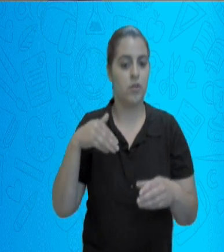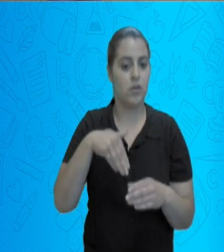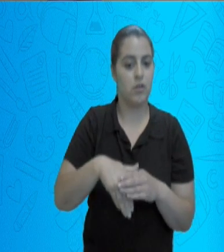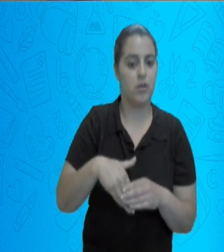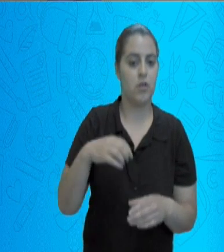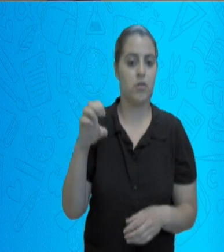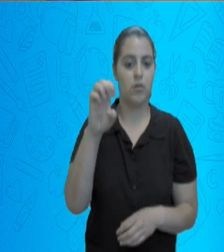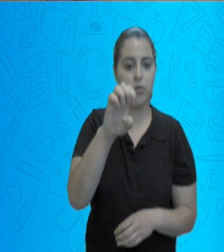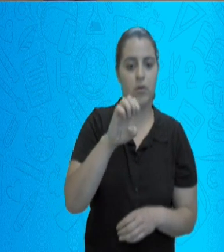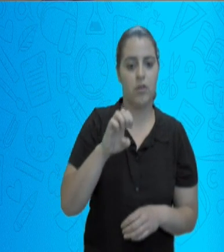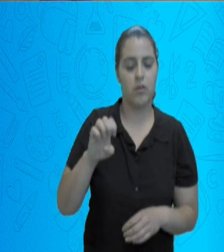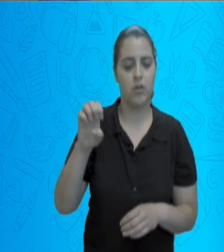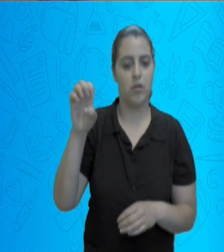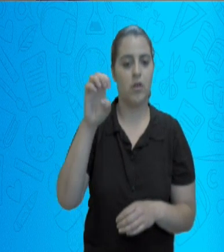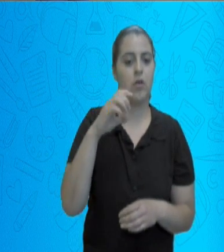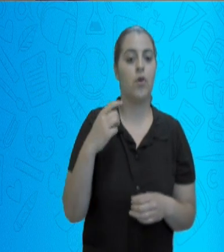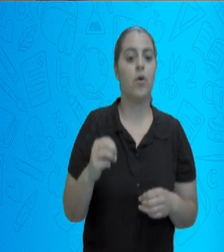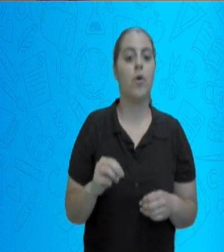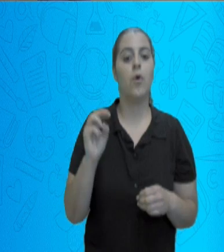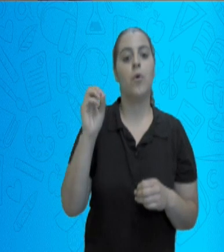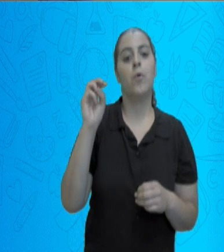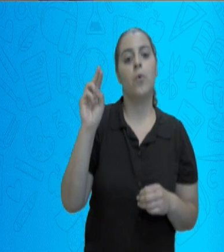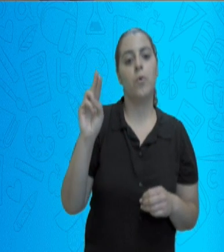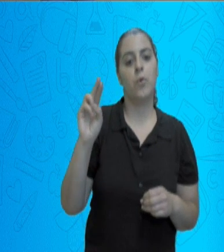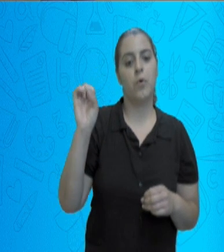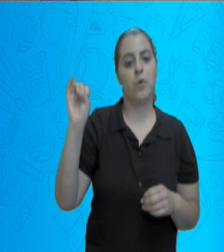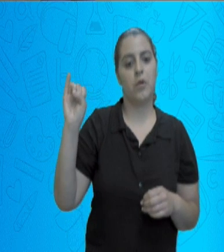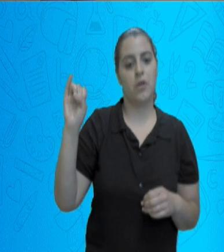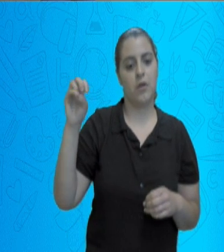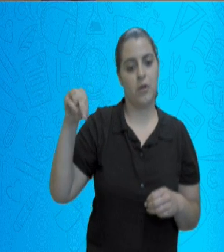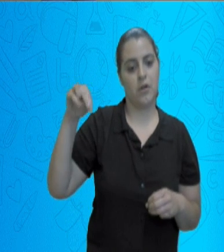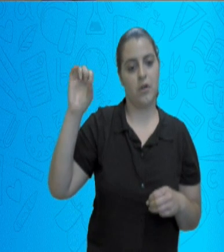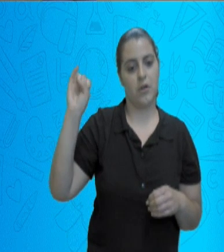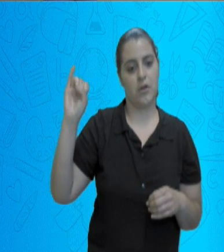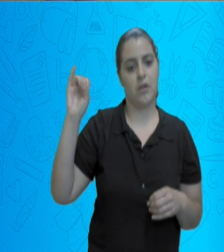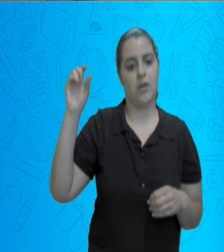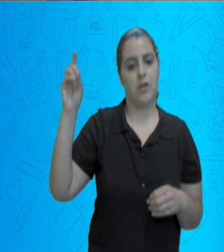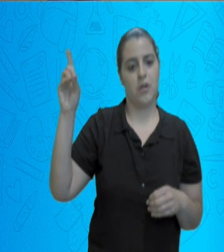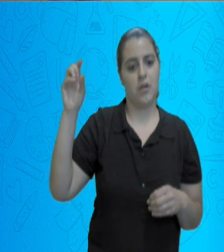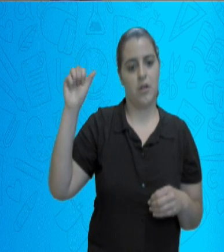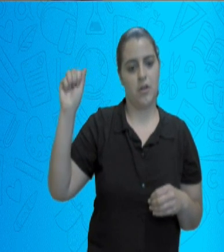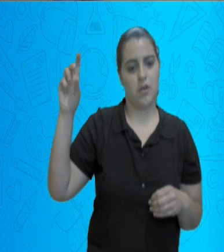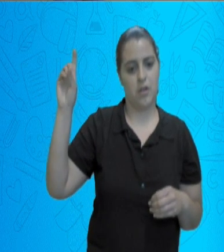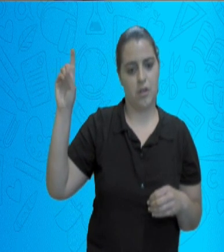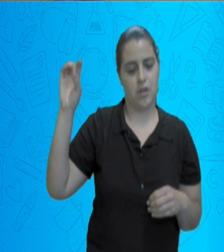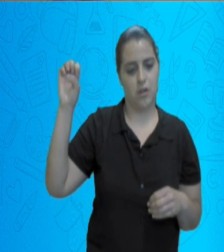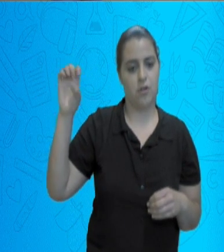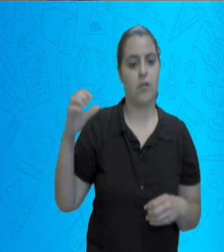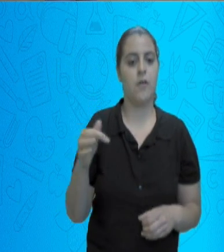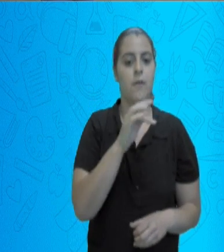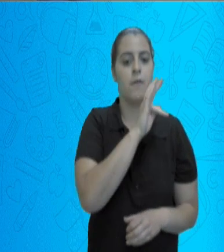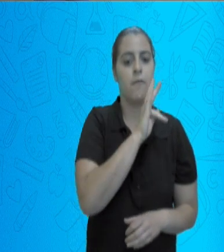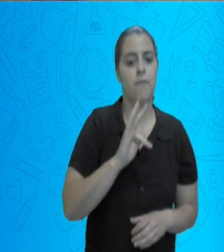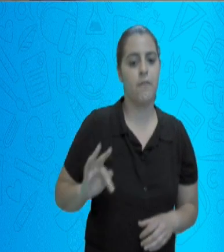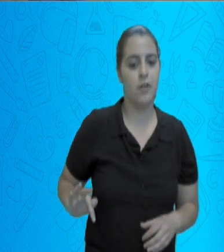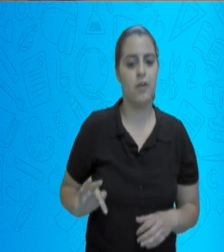um estado ou unidade federativa. Um espaço administrado por